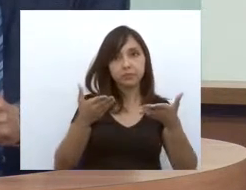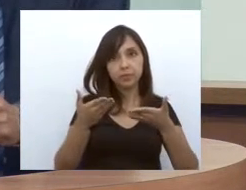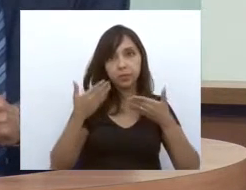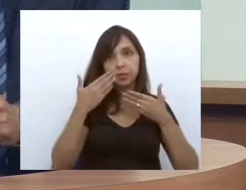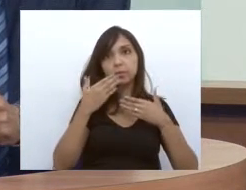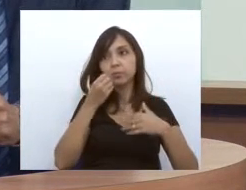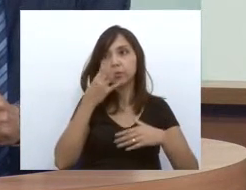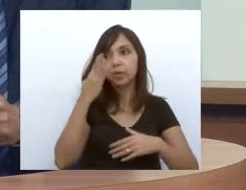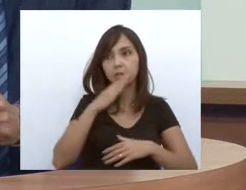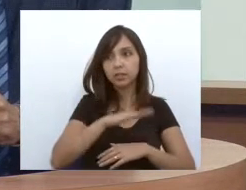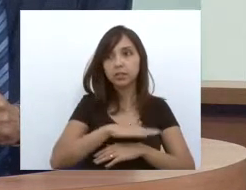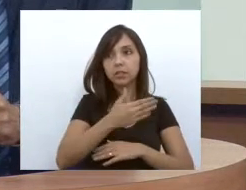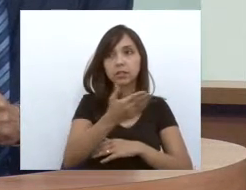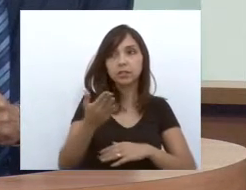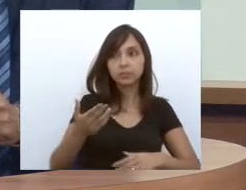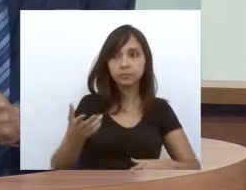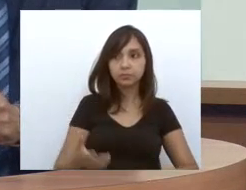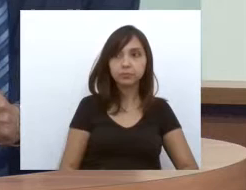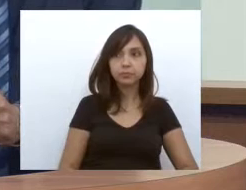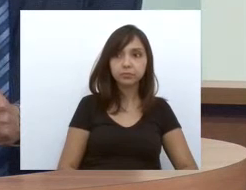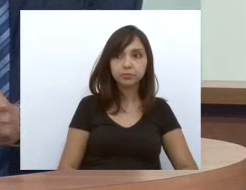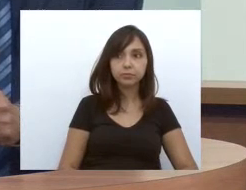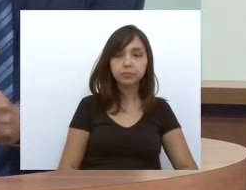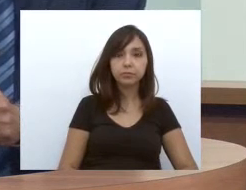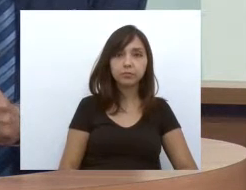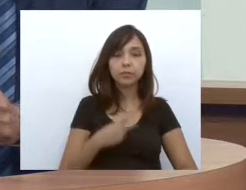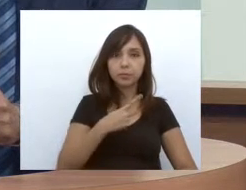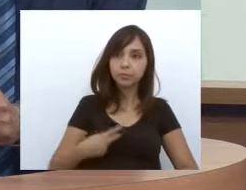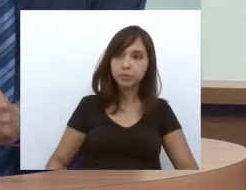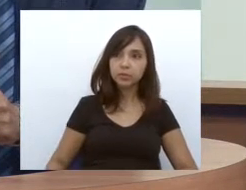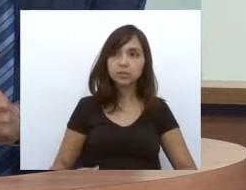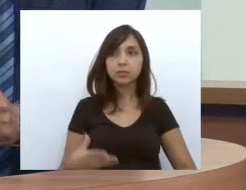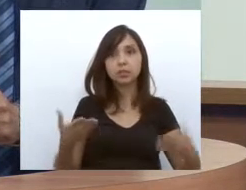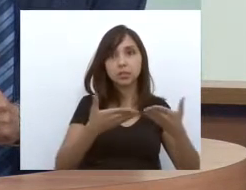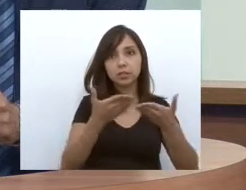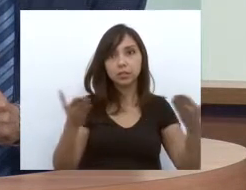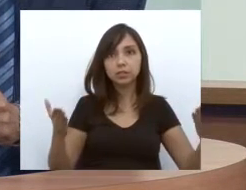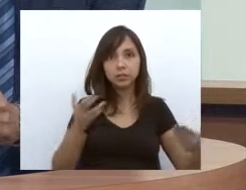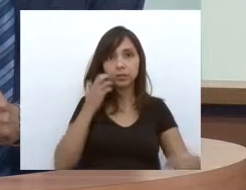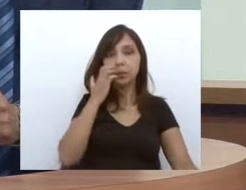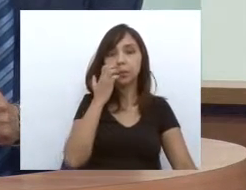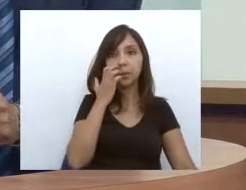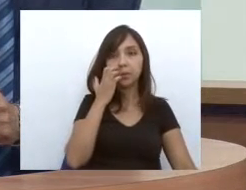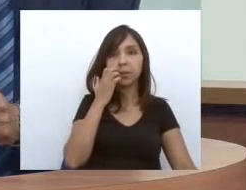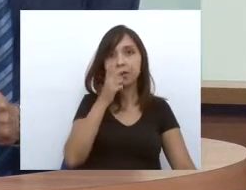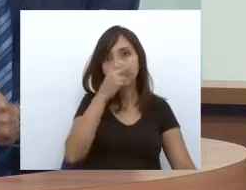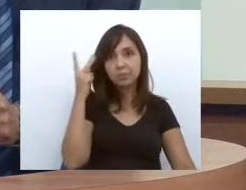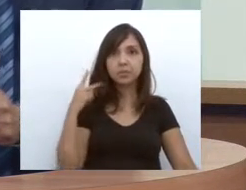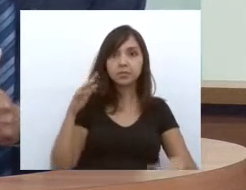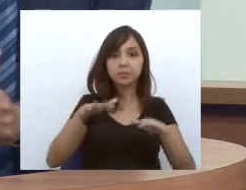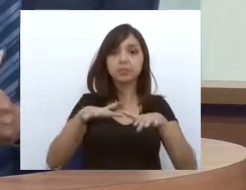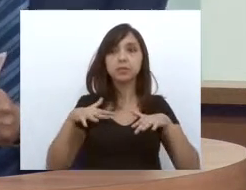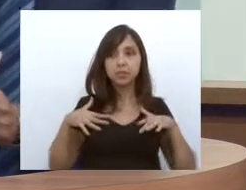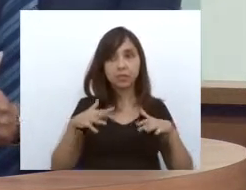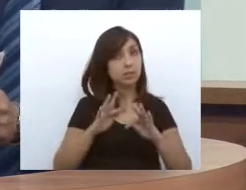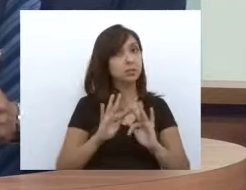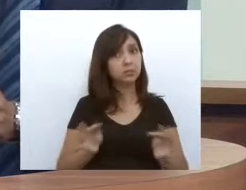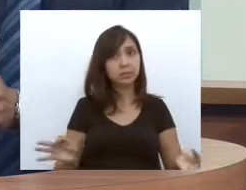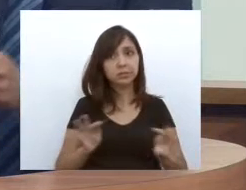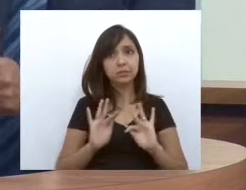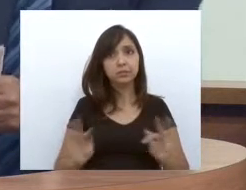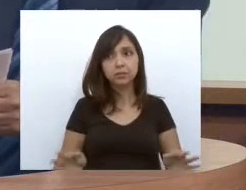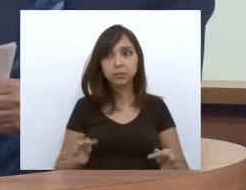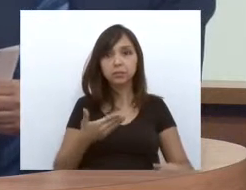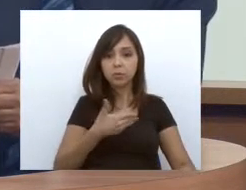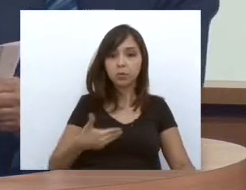boa tarde a todos que nos acompanham pela TV Câmara. Presidente, nobres pares, pessoas do plenário, é simples o